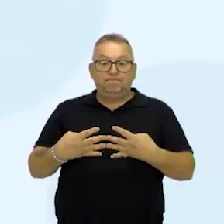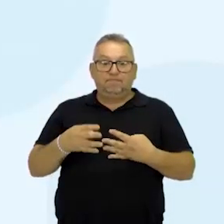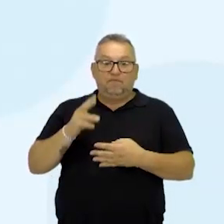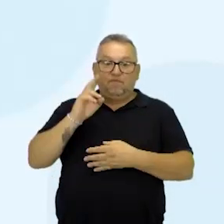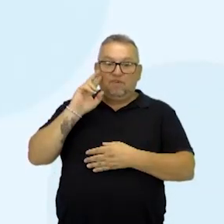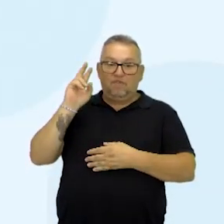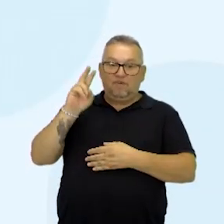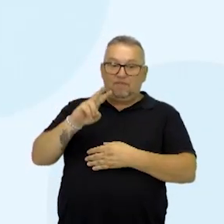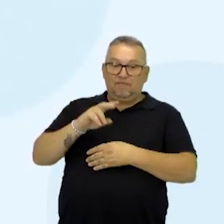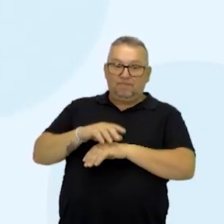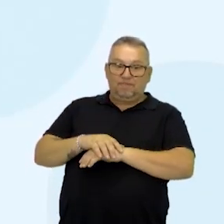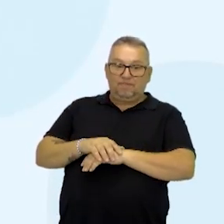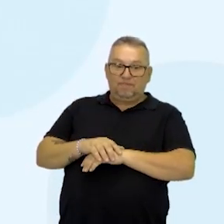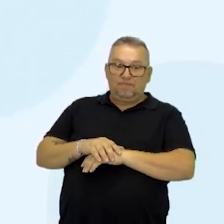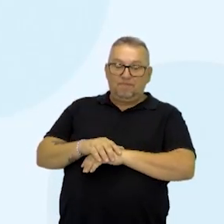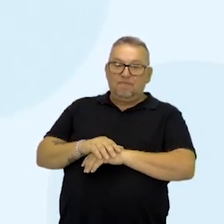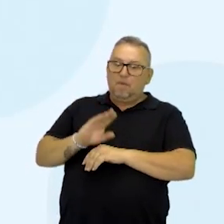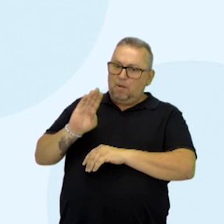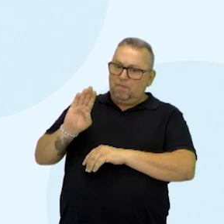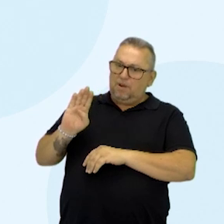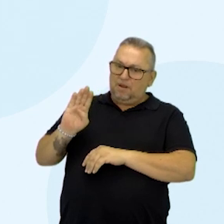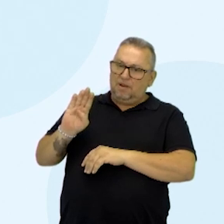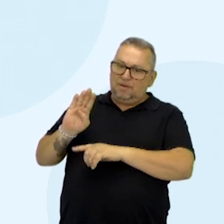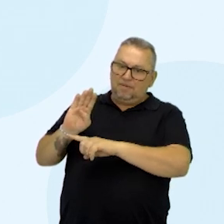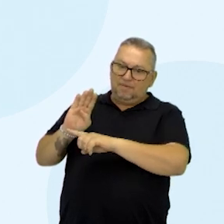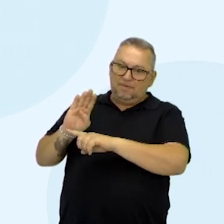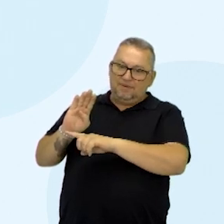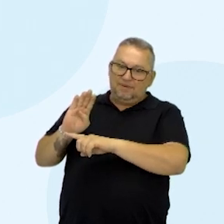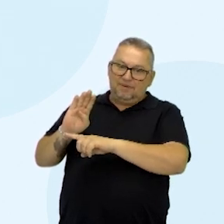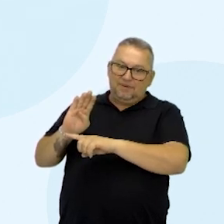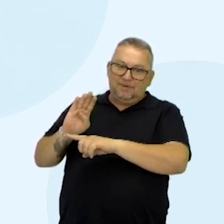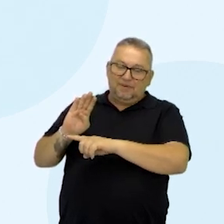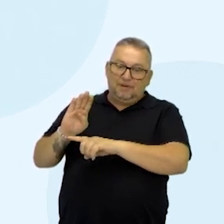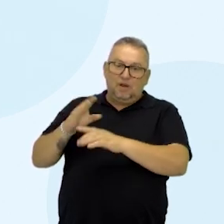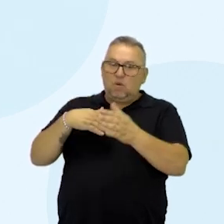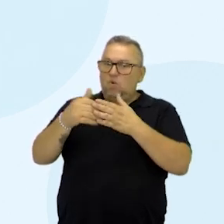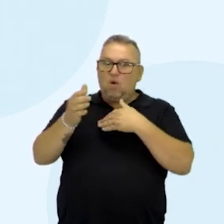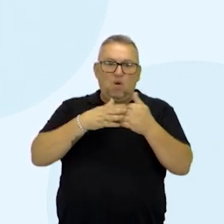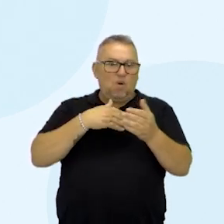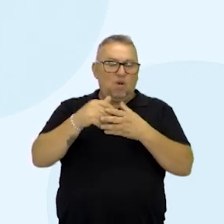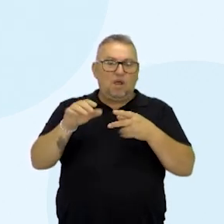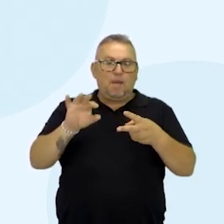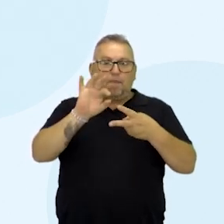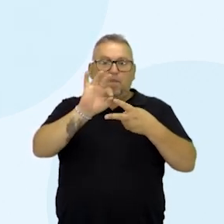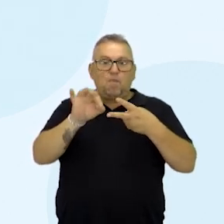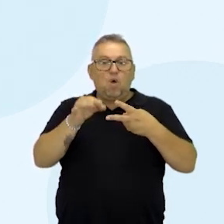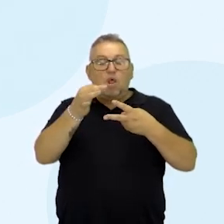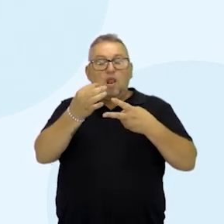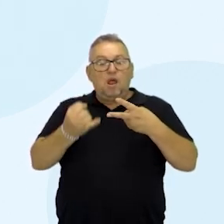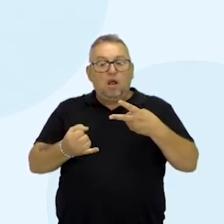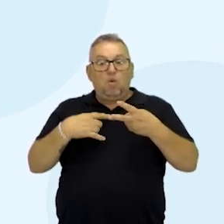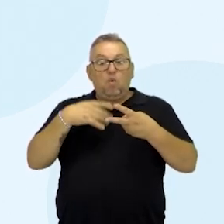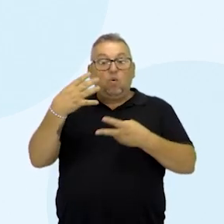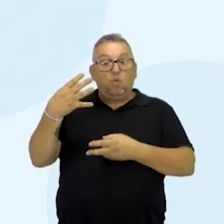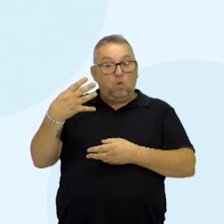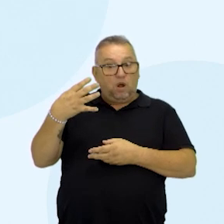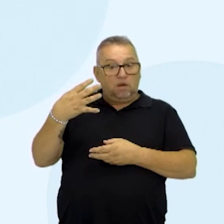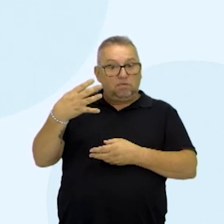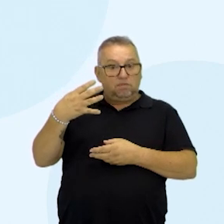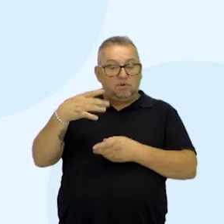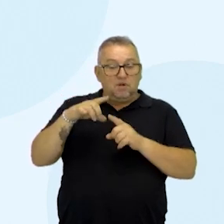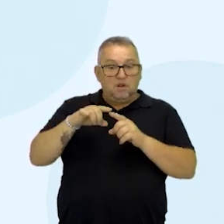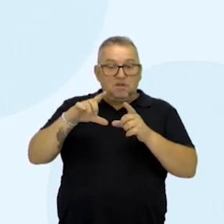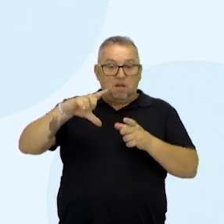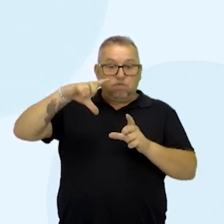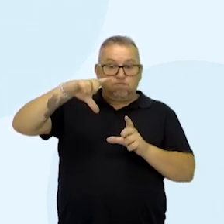tela. Quadriláteros, né? Quando a gente fala quadrilátero, né, Vivi? É qualquer polígono que tenha 4 lados. Sim. Né? Indiferente se ele é torto,